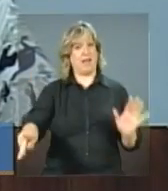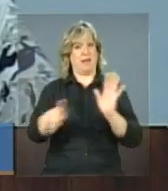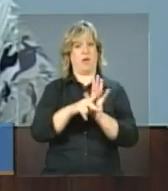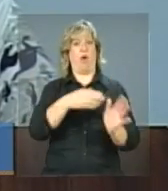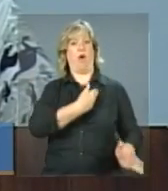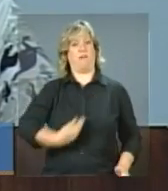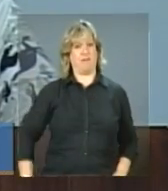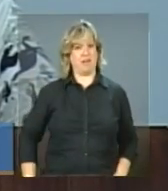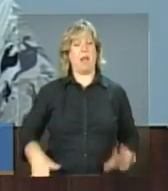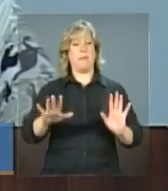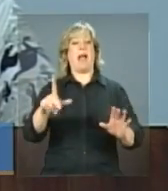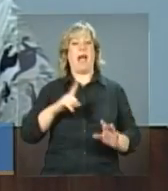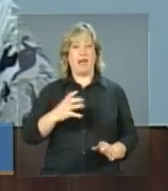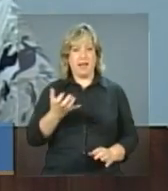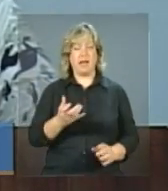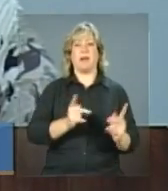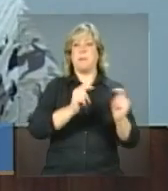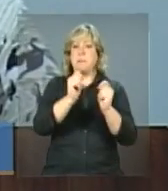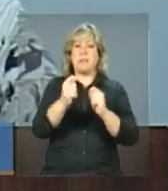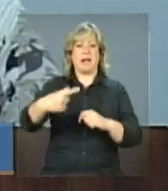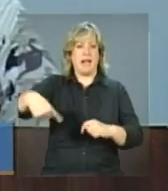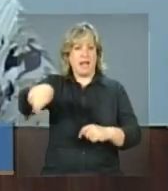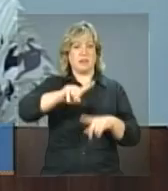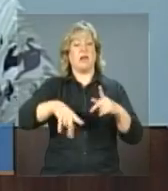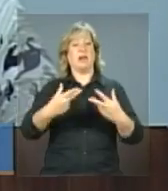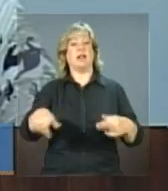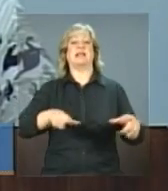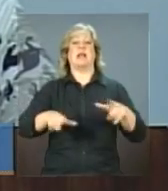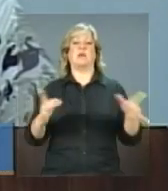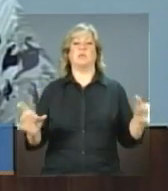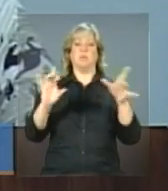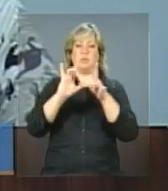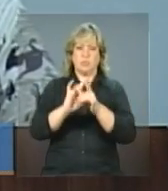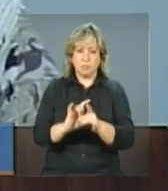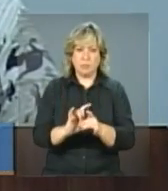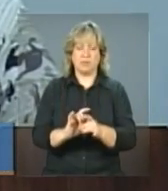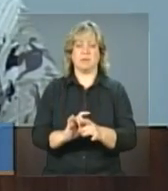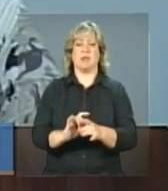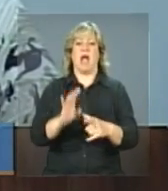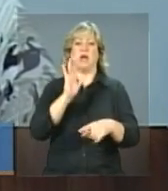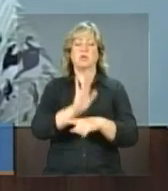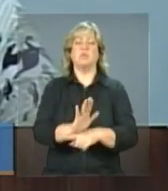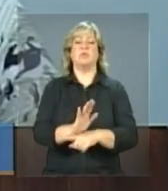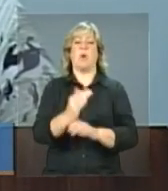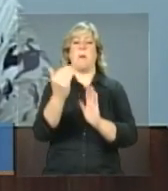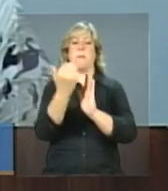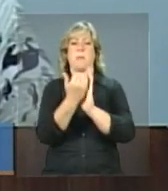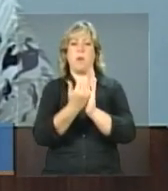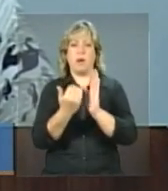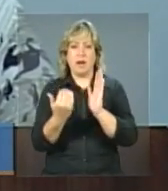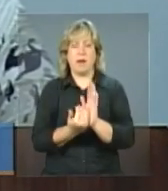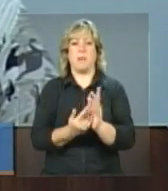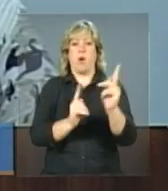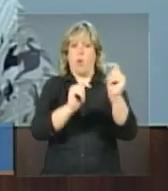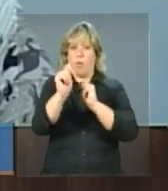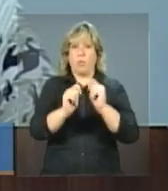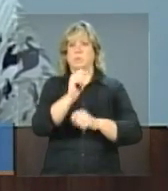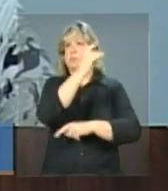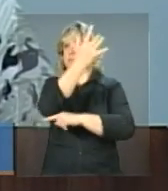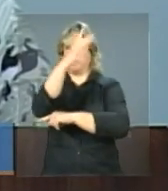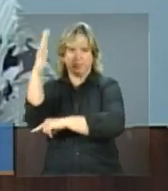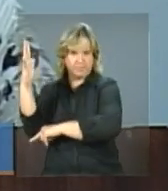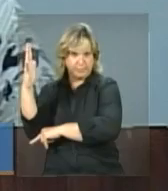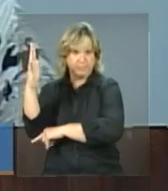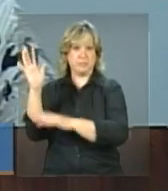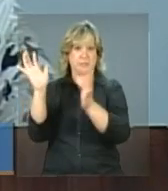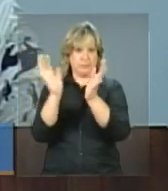querem preservar esses ativos. Portanto, essa vai ser uma ação que vai casar todo um programa de conservação das nossas